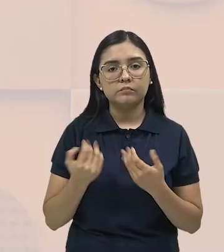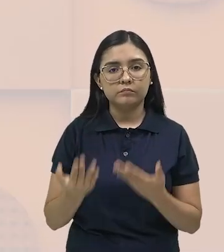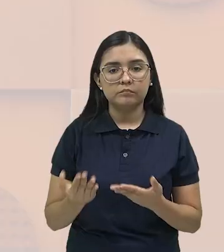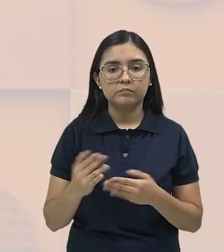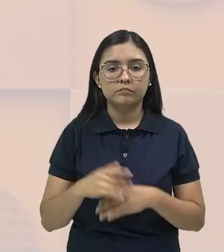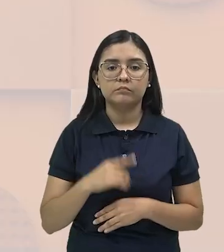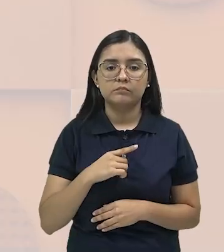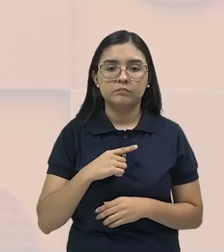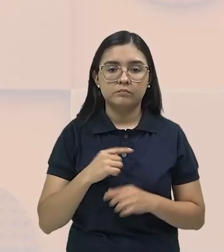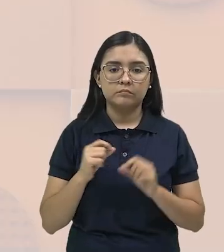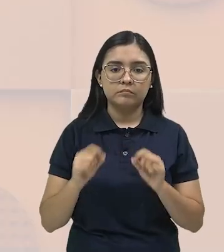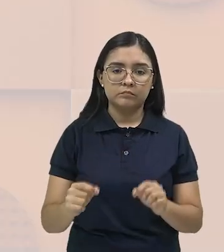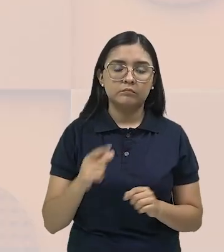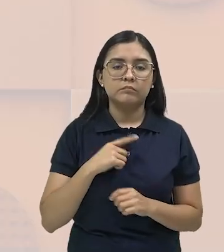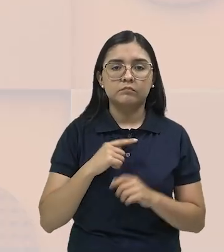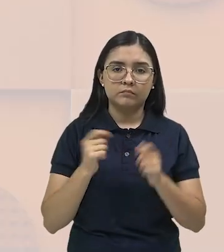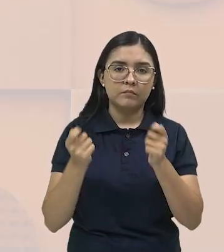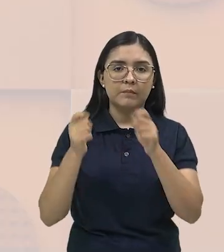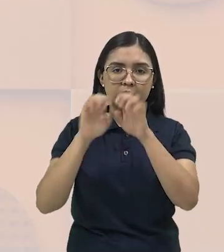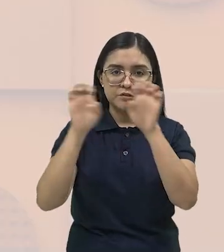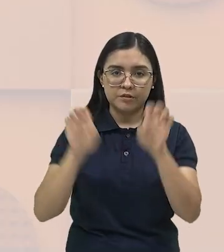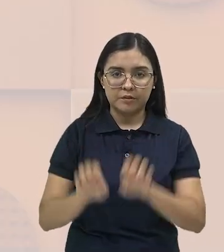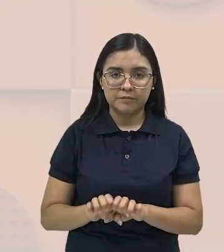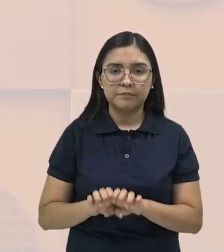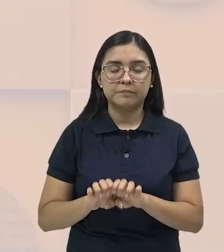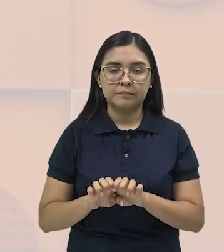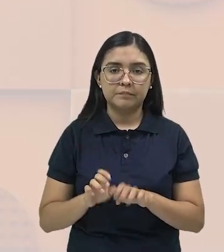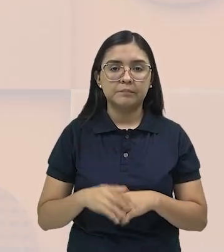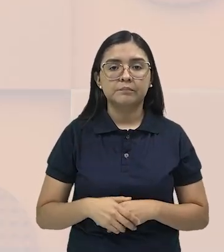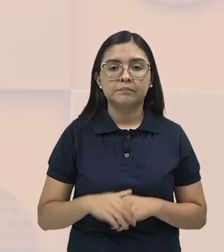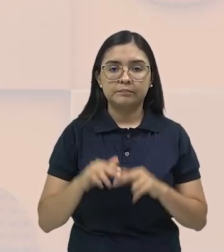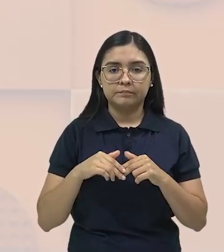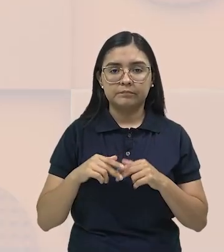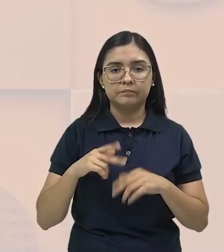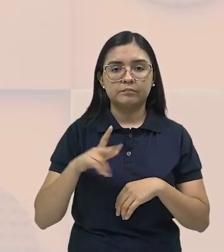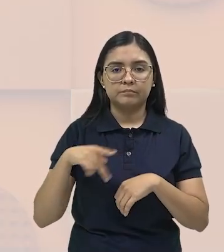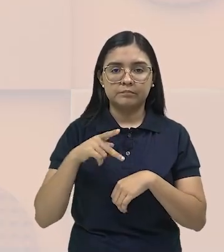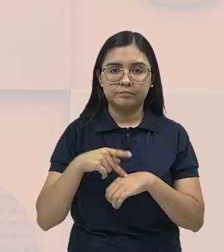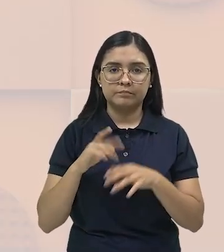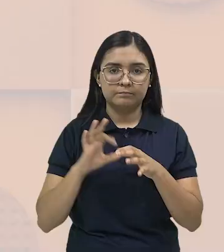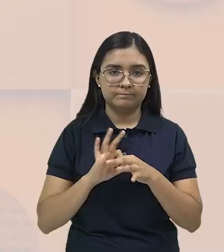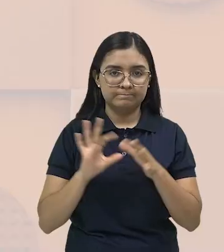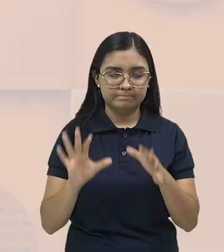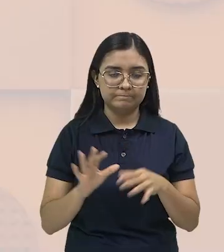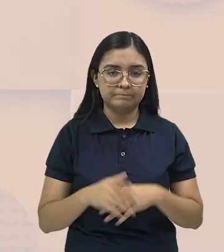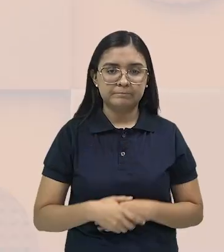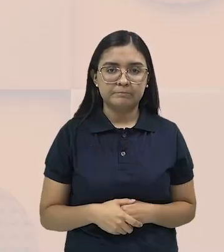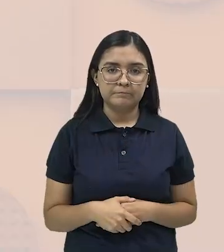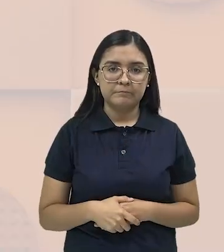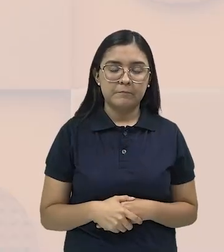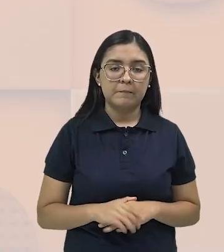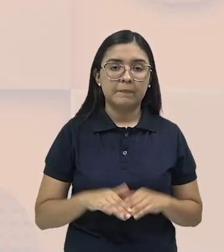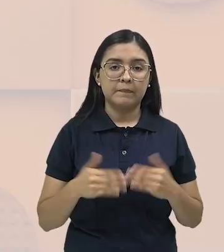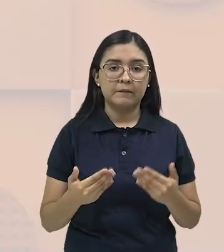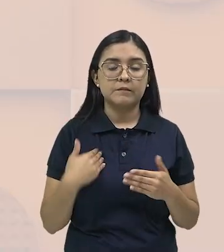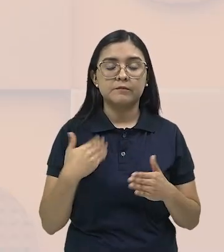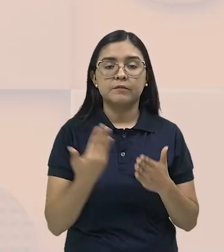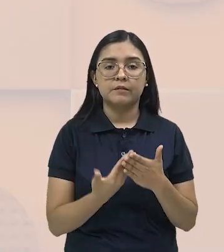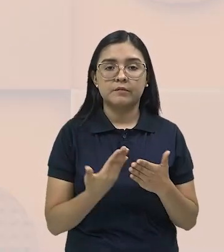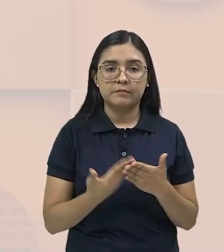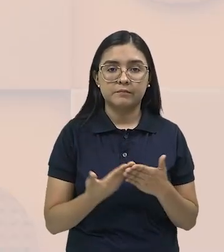a Estátua da Liberdade para o novo país da liberdade, tá bem? Senhores,